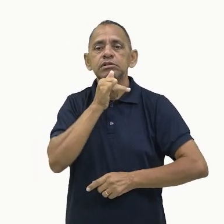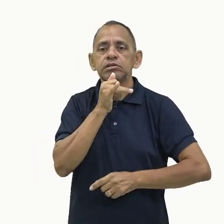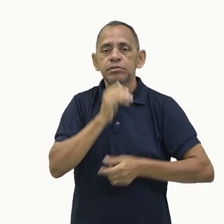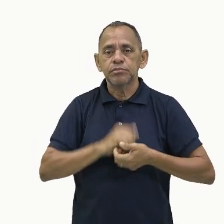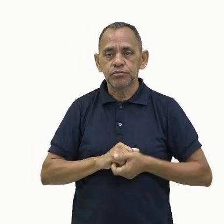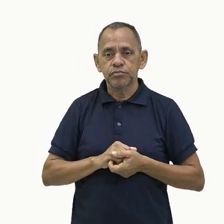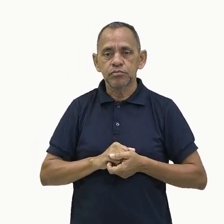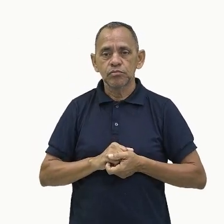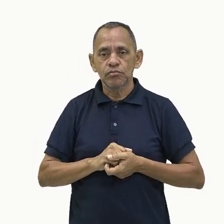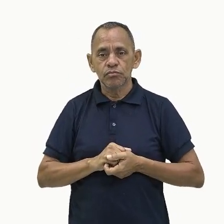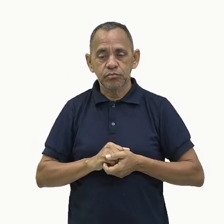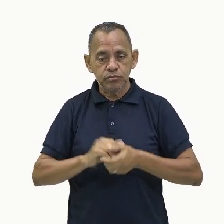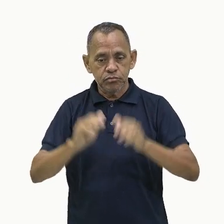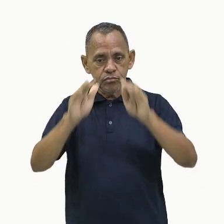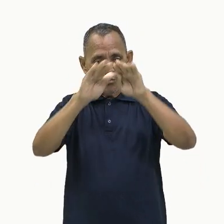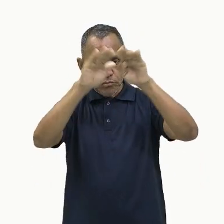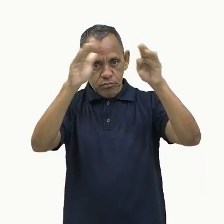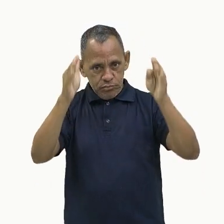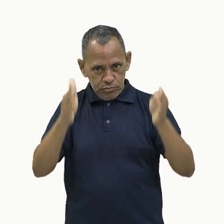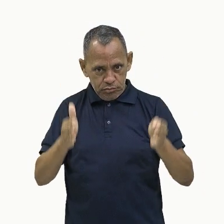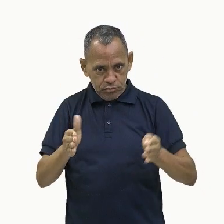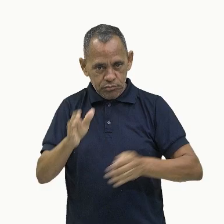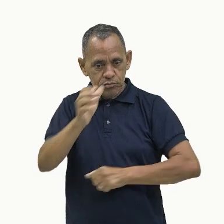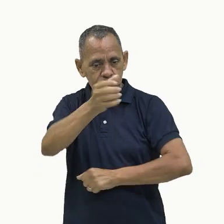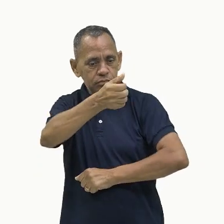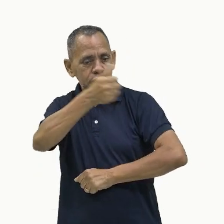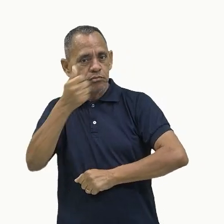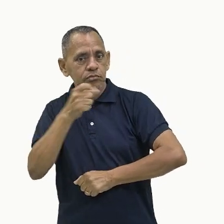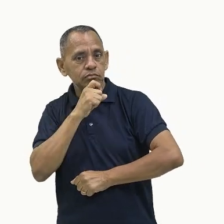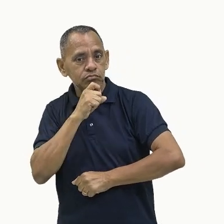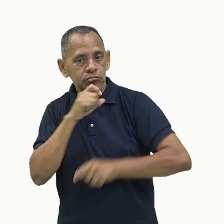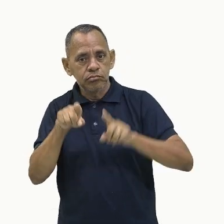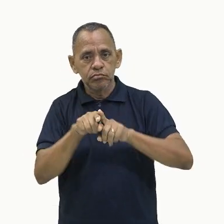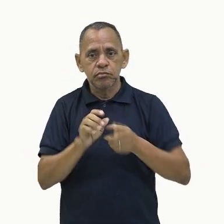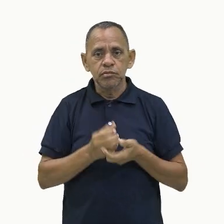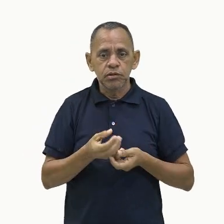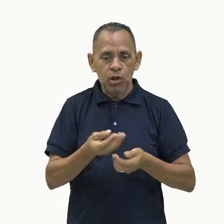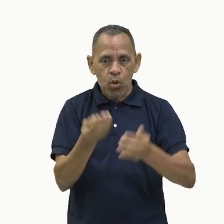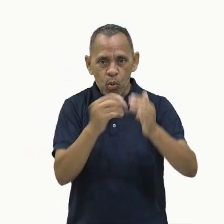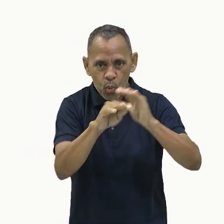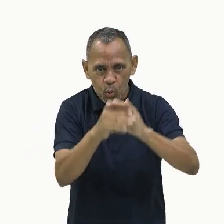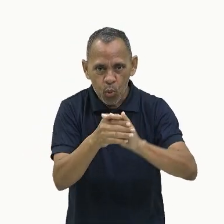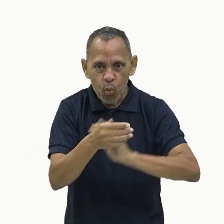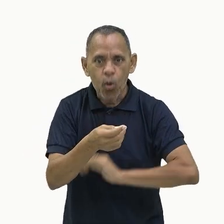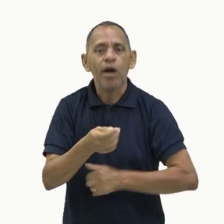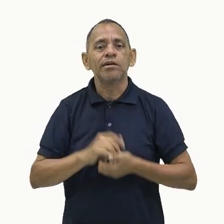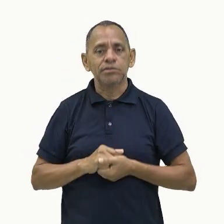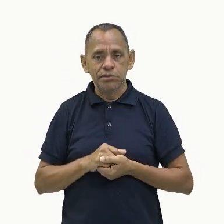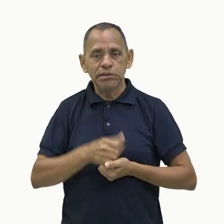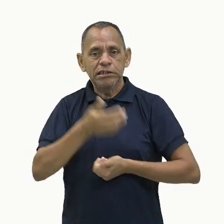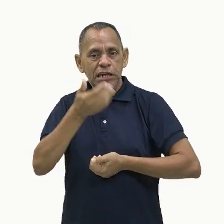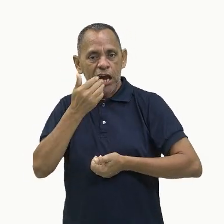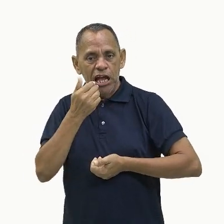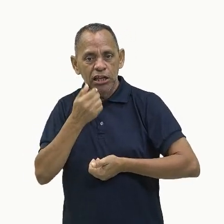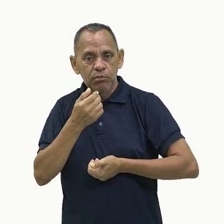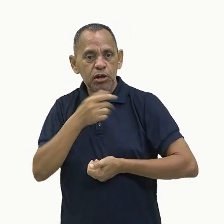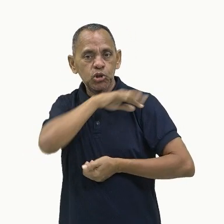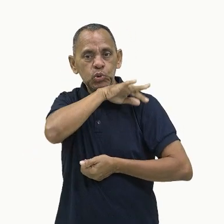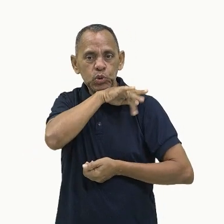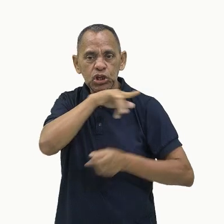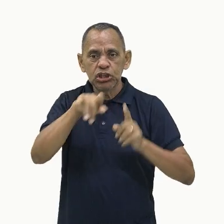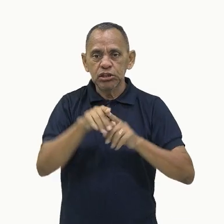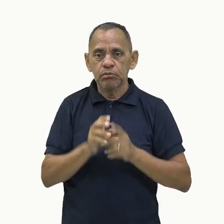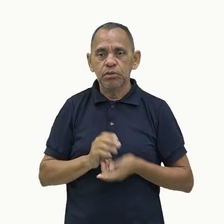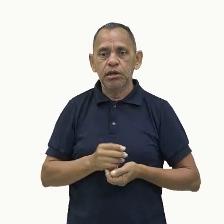a geladeira semanalmente, para que ela não acumule alimentos que estão estragados, ou para que a gente sempre não leve a